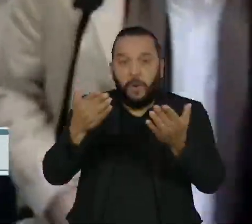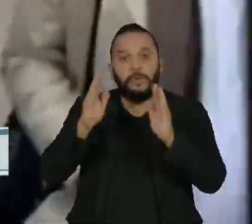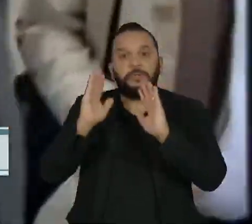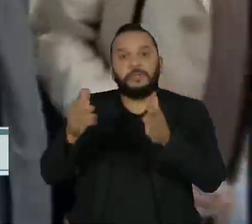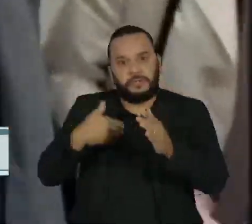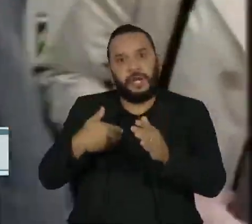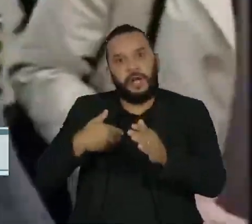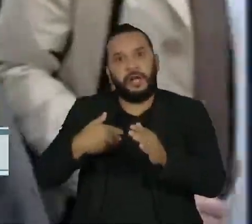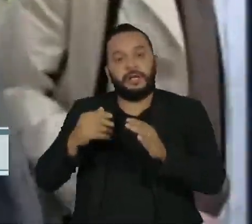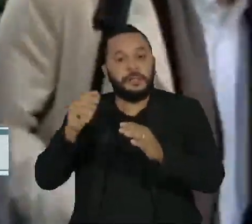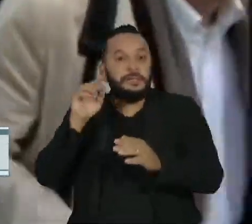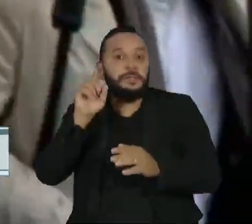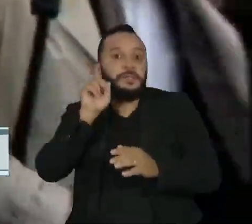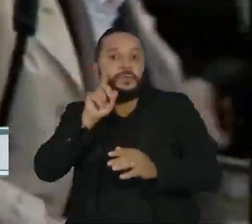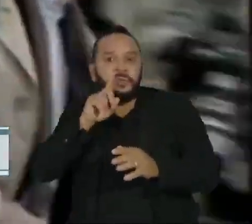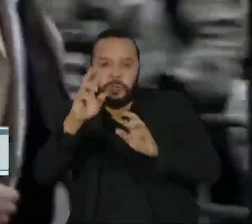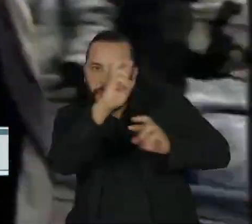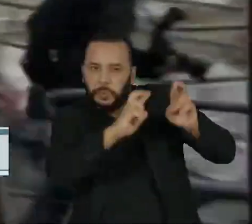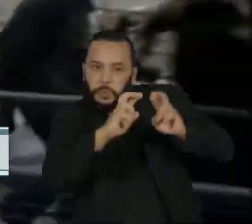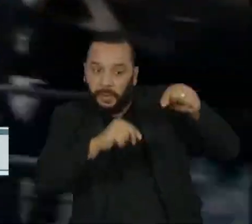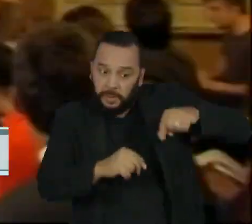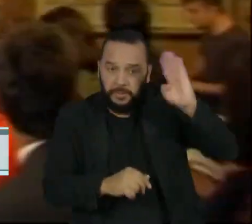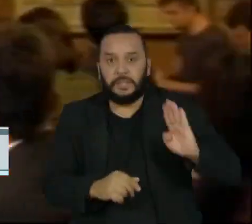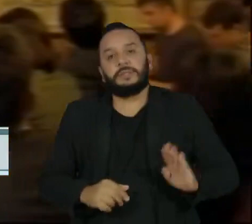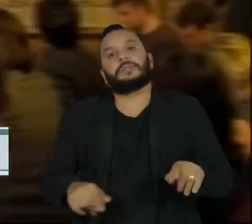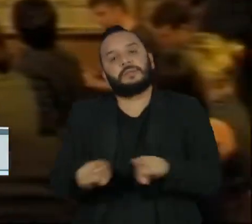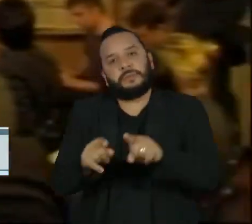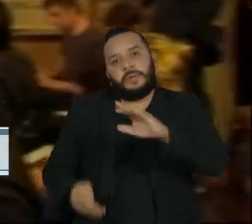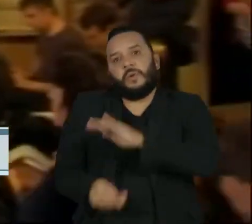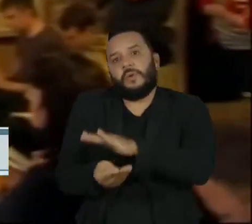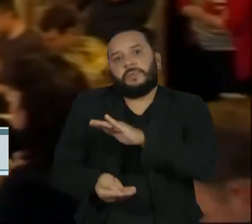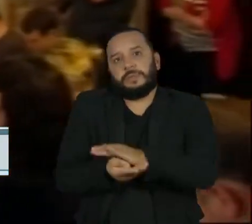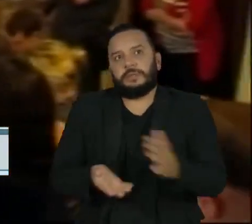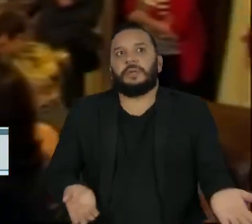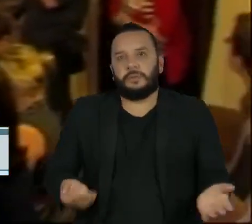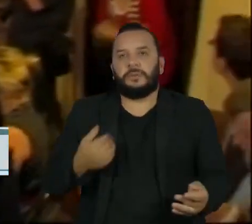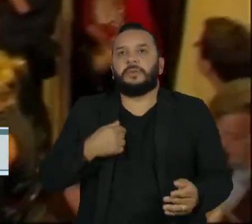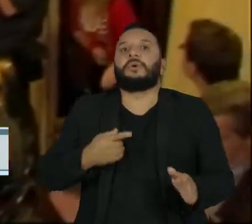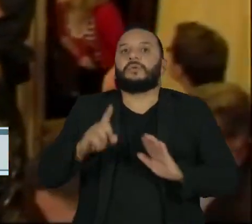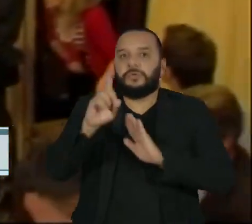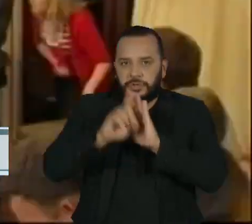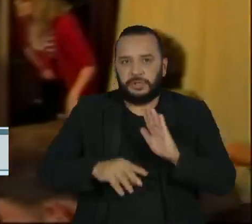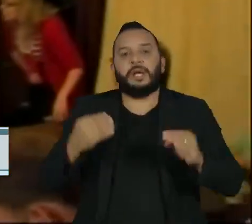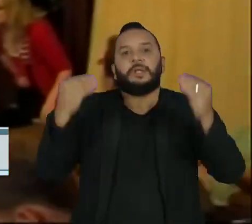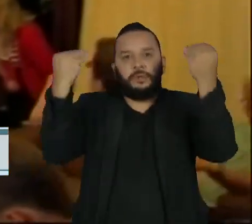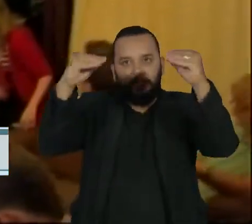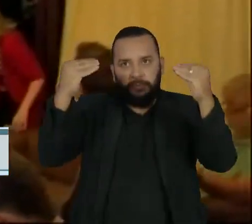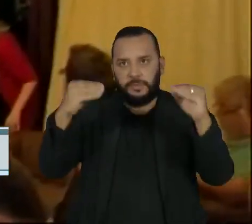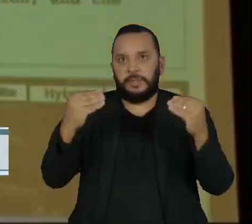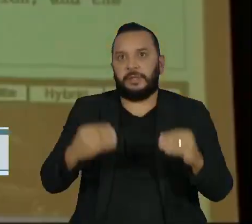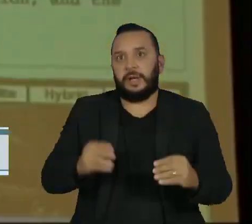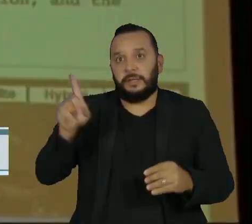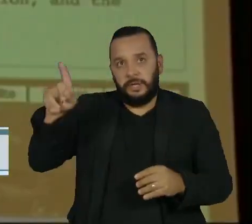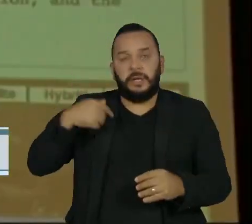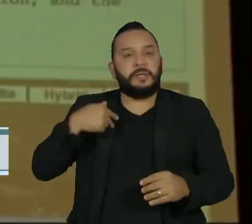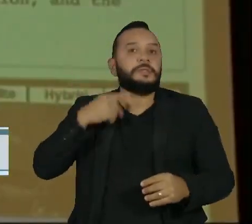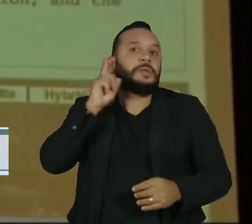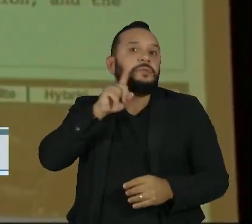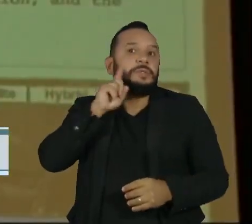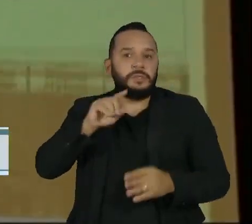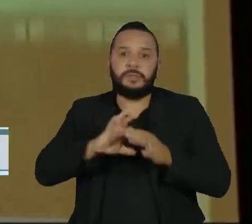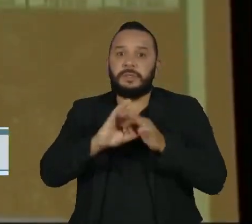de corrupção. O direito de publicar esse tipo de documento foi assegurado pela Suprema Corte norte-americana nos